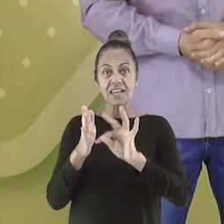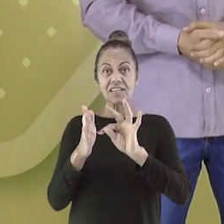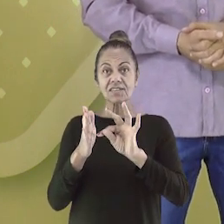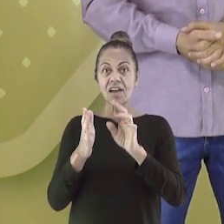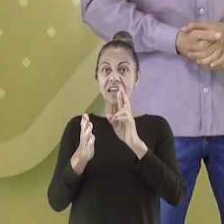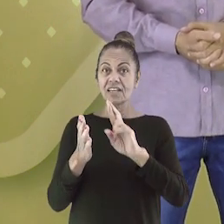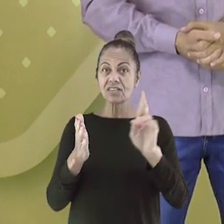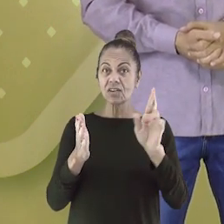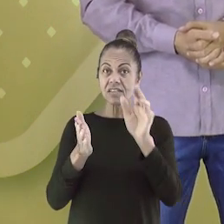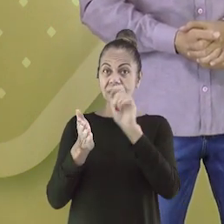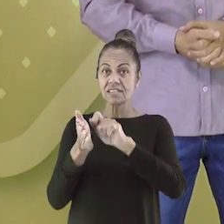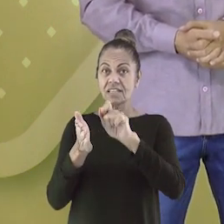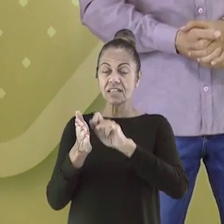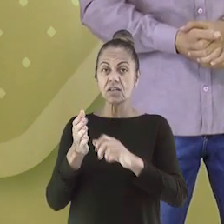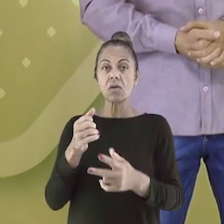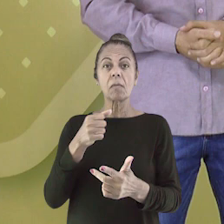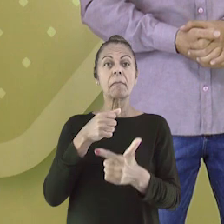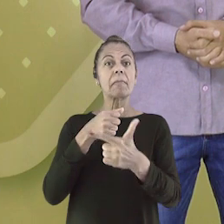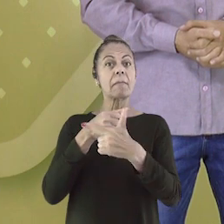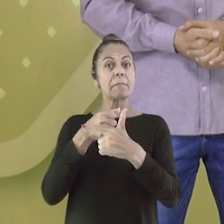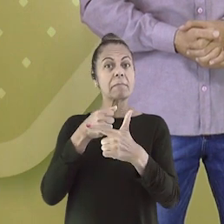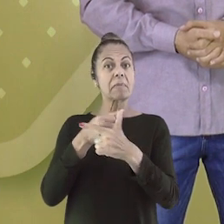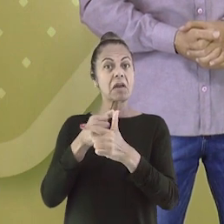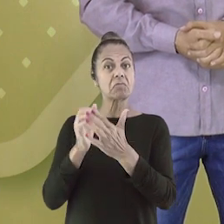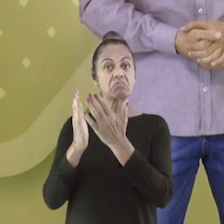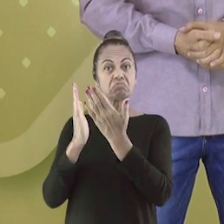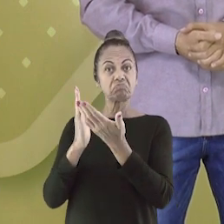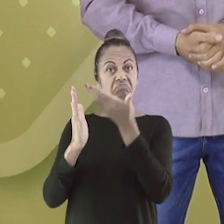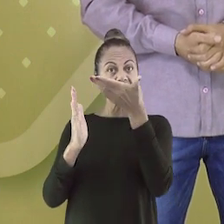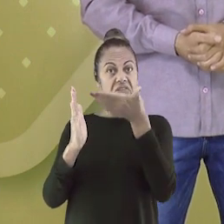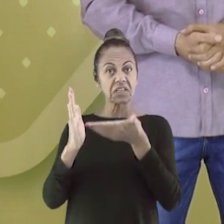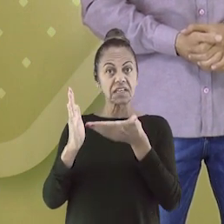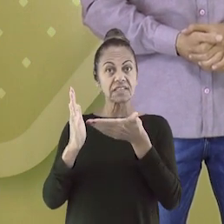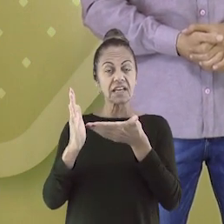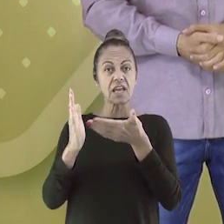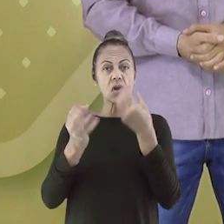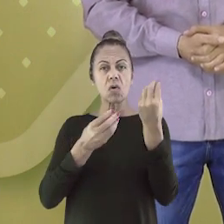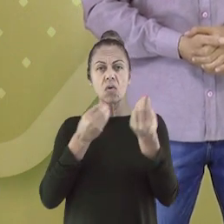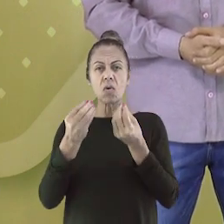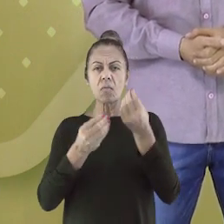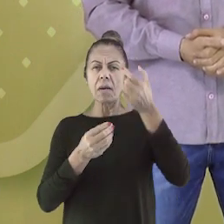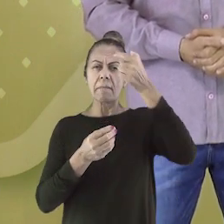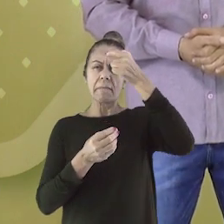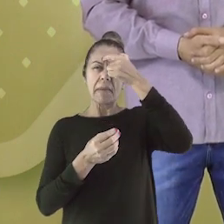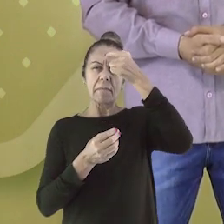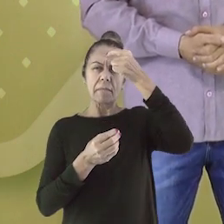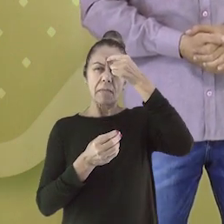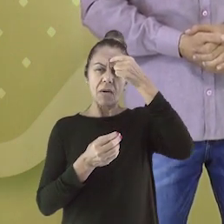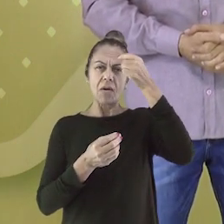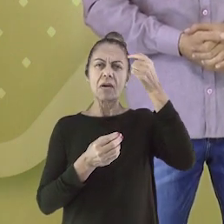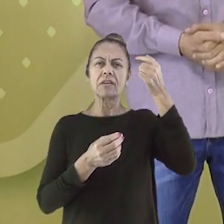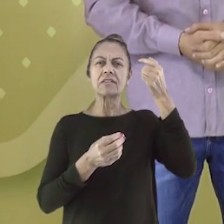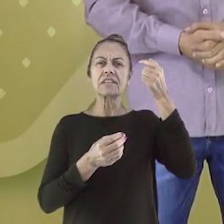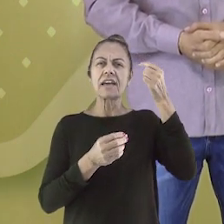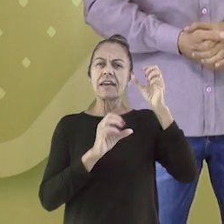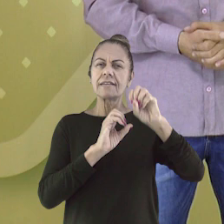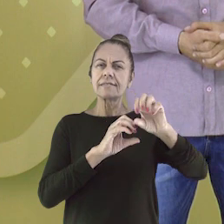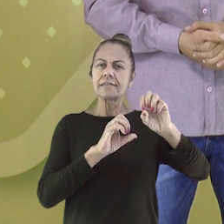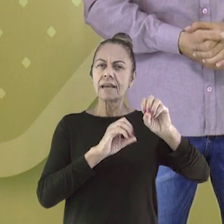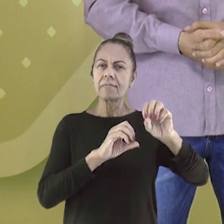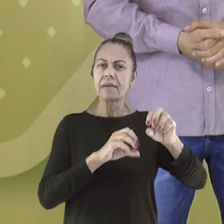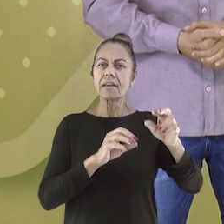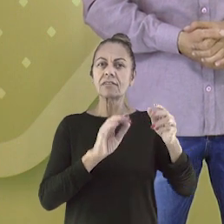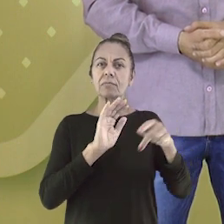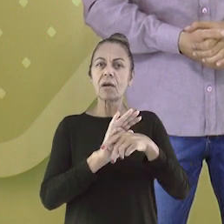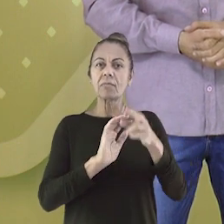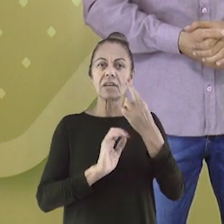escritos, o papel dos textos sagrados na preservação de memórias, de ensinamentos religiosos e